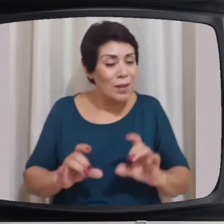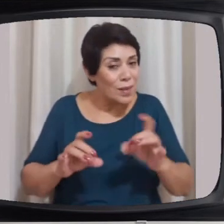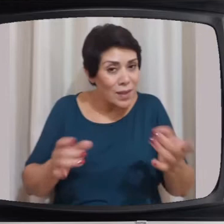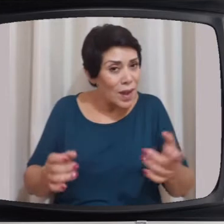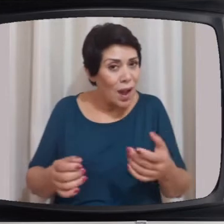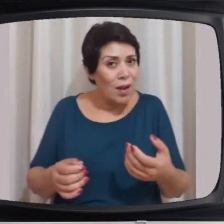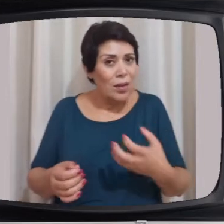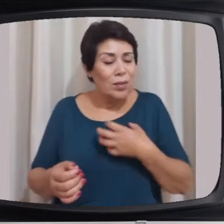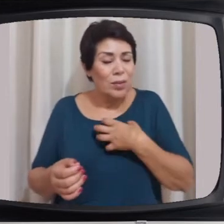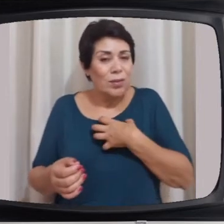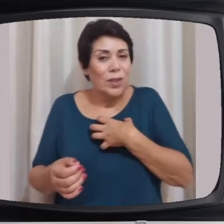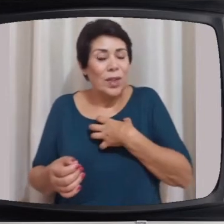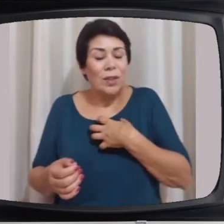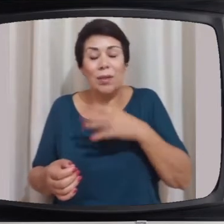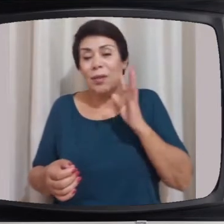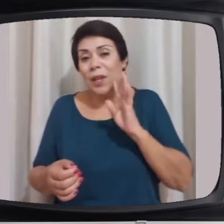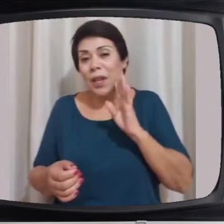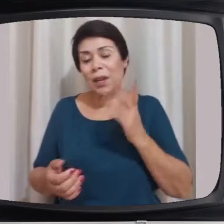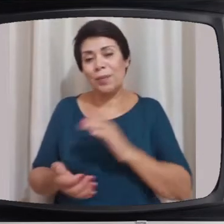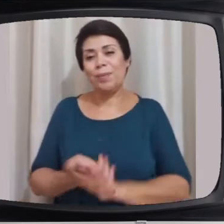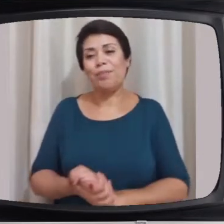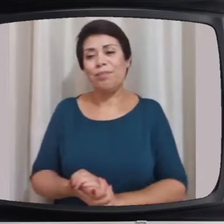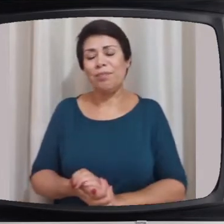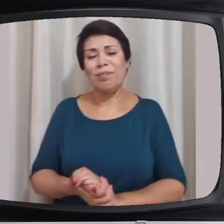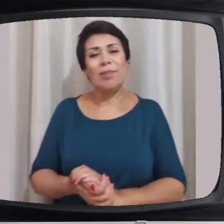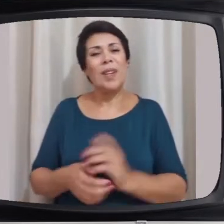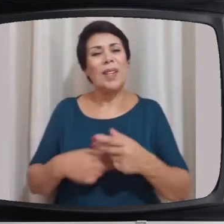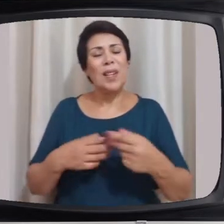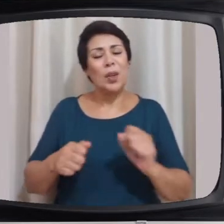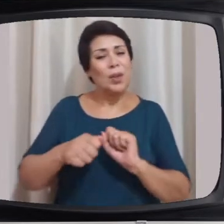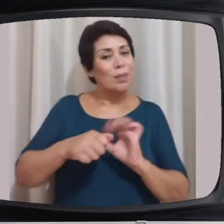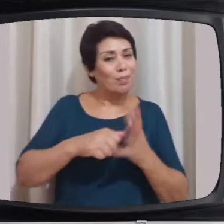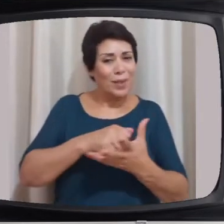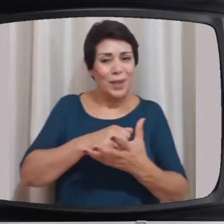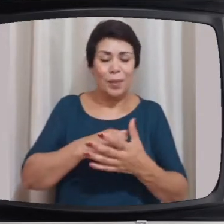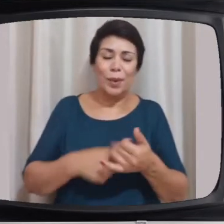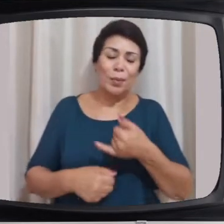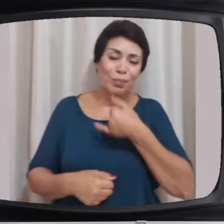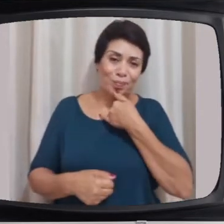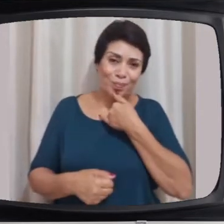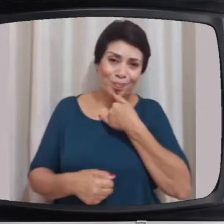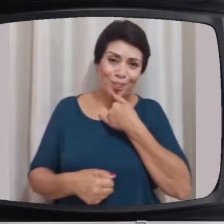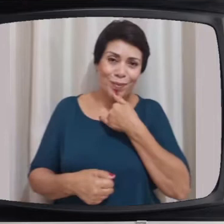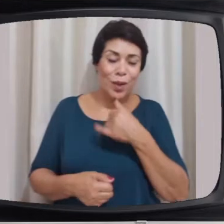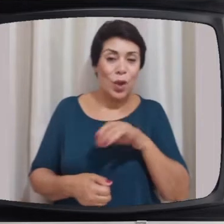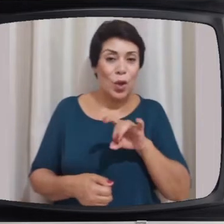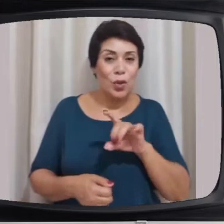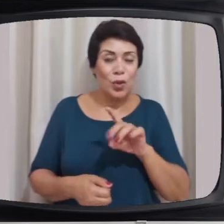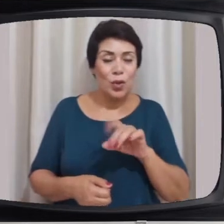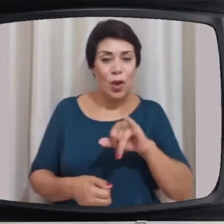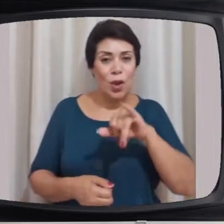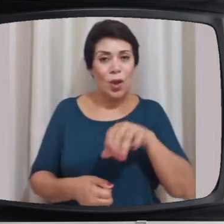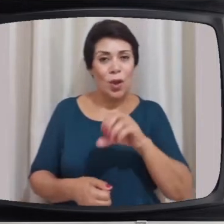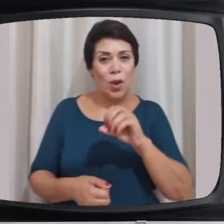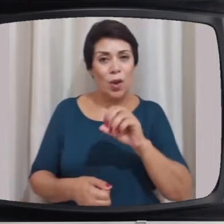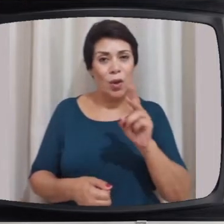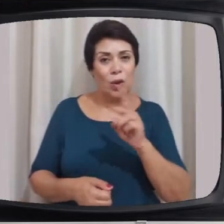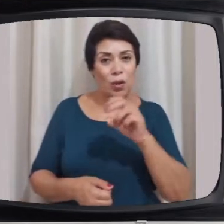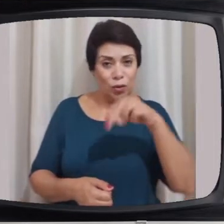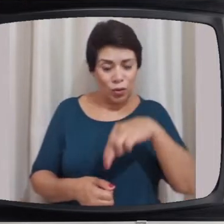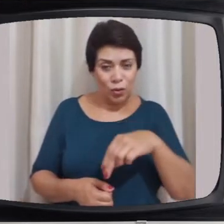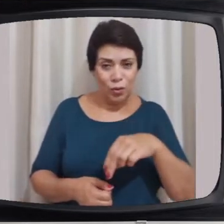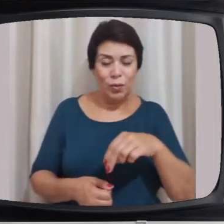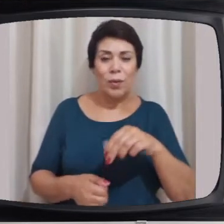e de uma maneira mais legal. Com essa coisa toda da pandemia, infelizmente, apenas o John e a Fernandinha